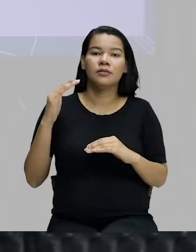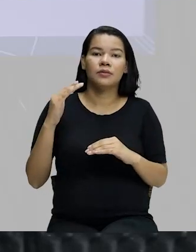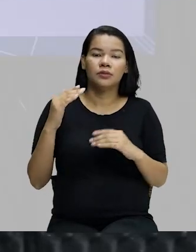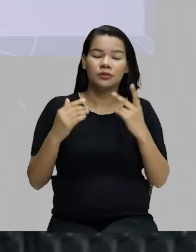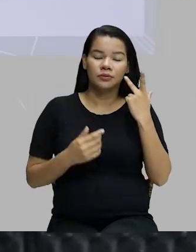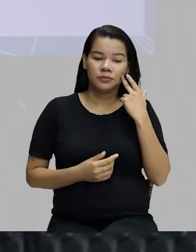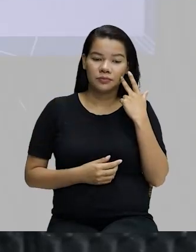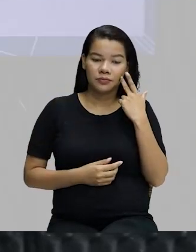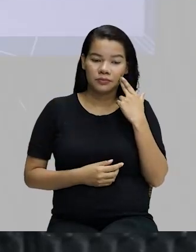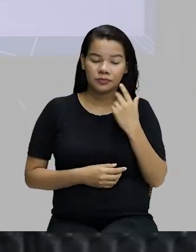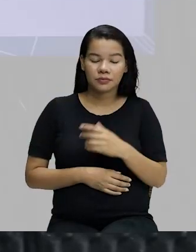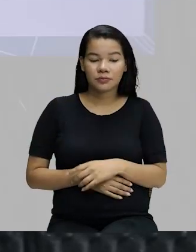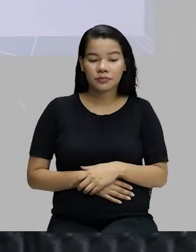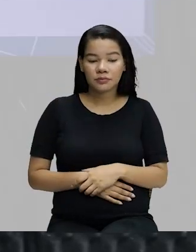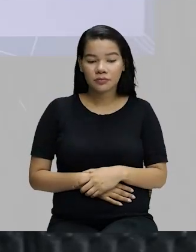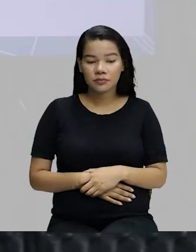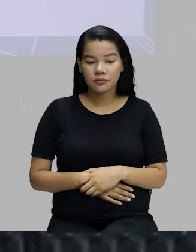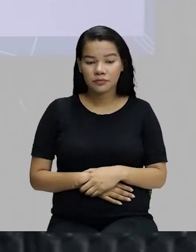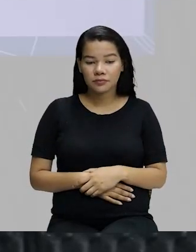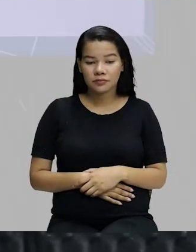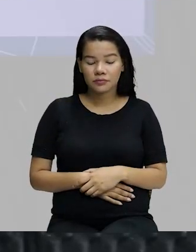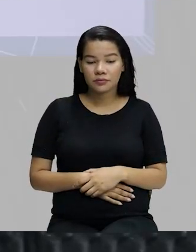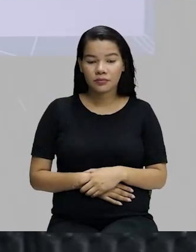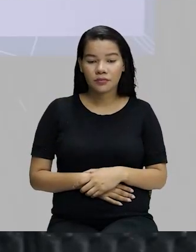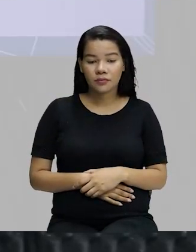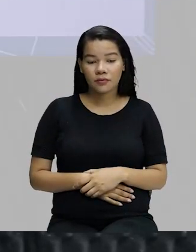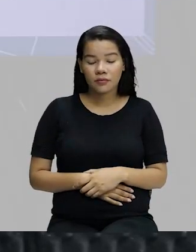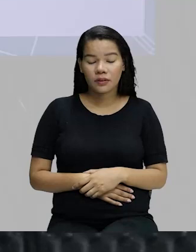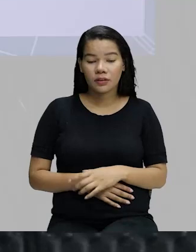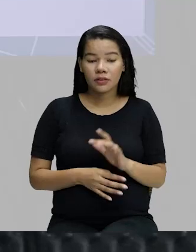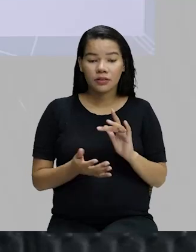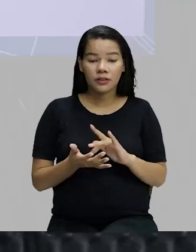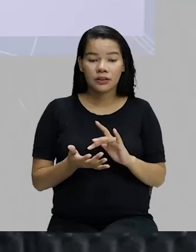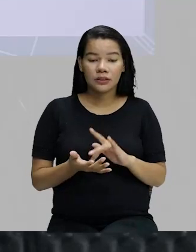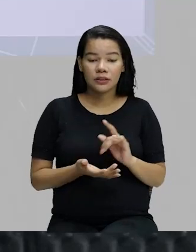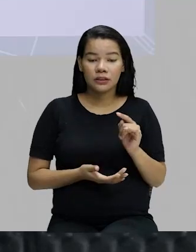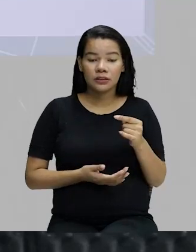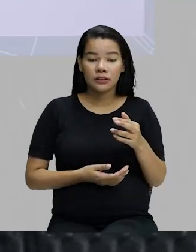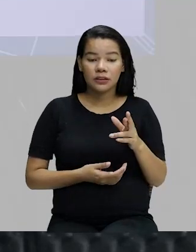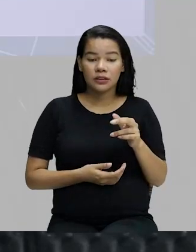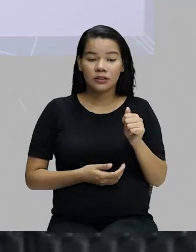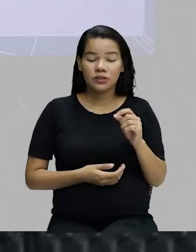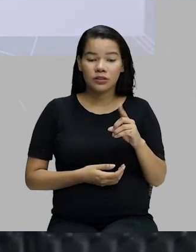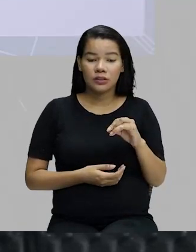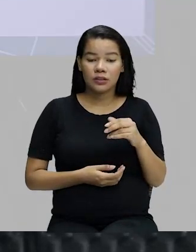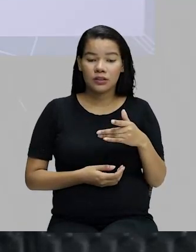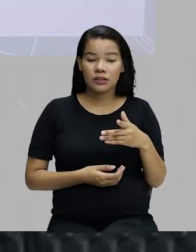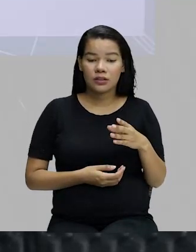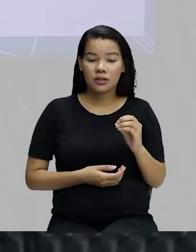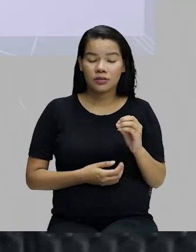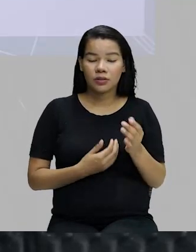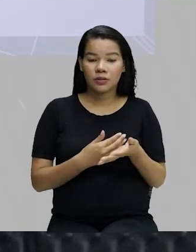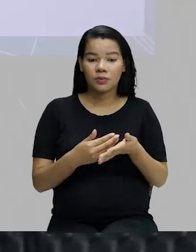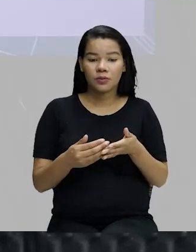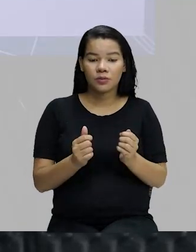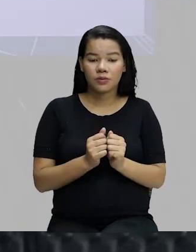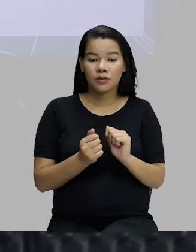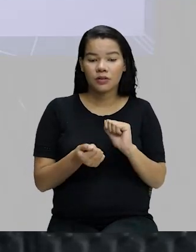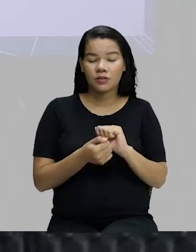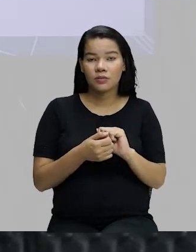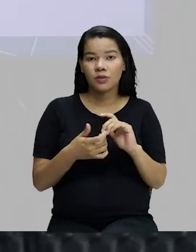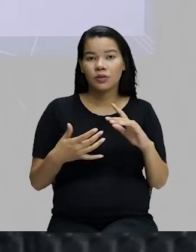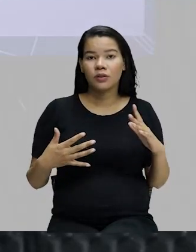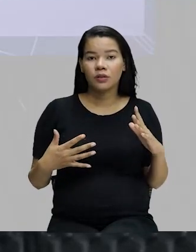normal de radiação. Então, na verdade, essa radiação que foi originada pela explosão do reator